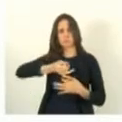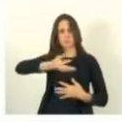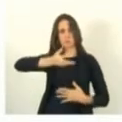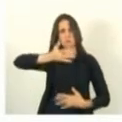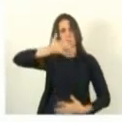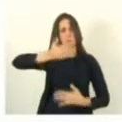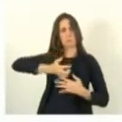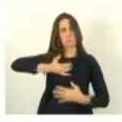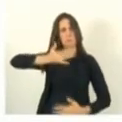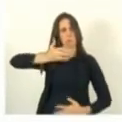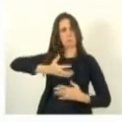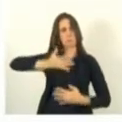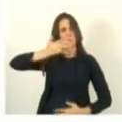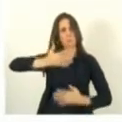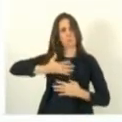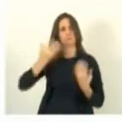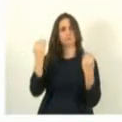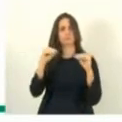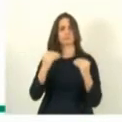depoimentos